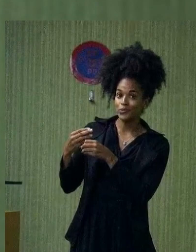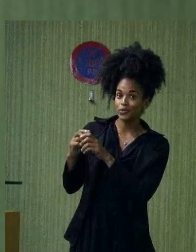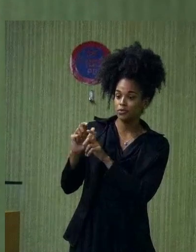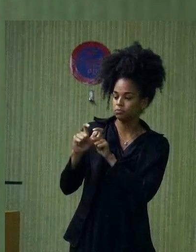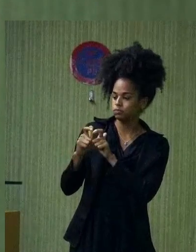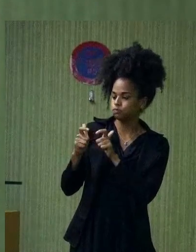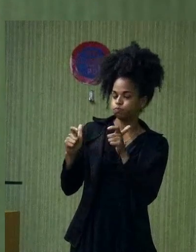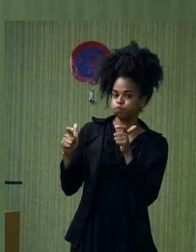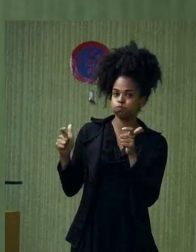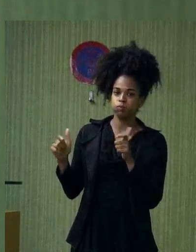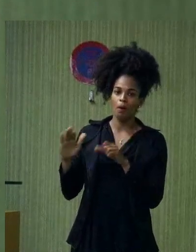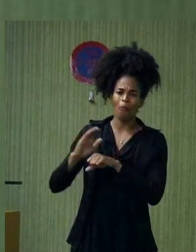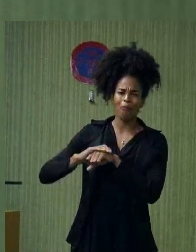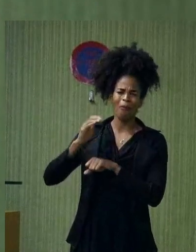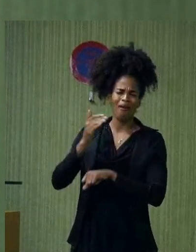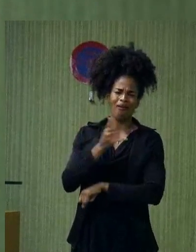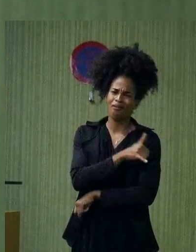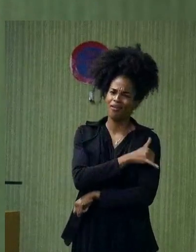lá